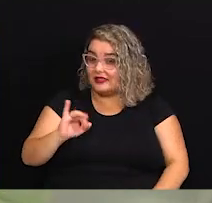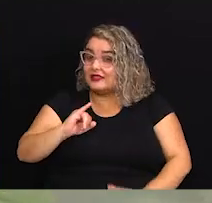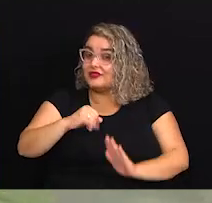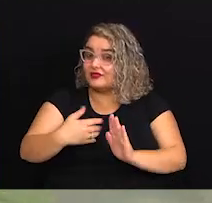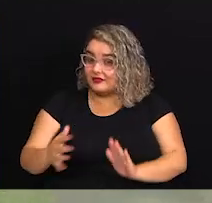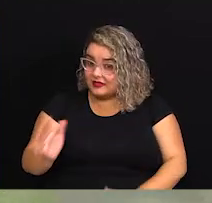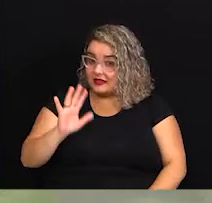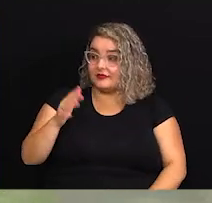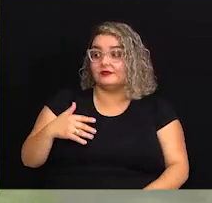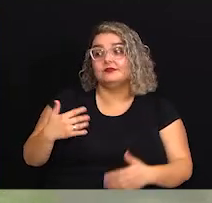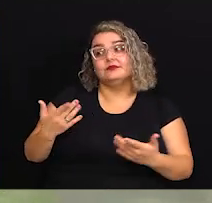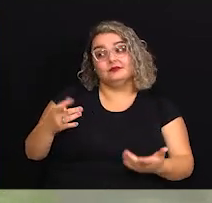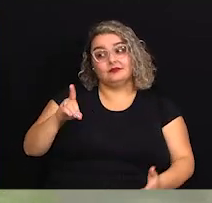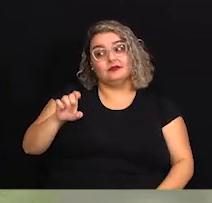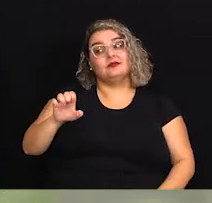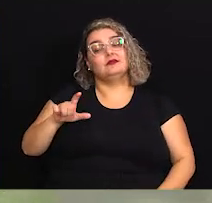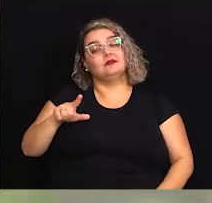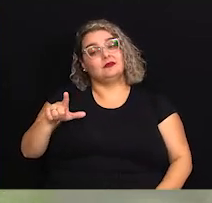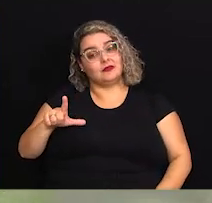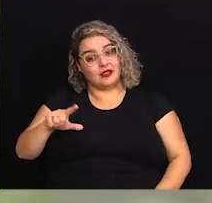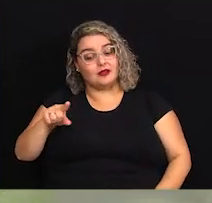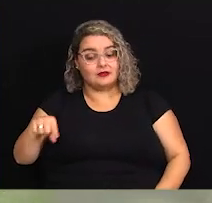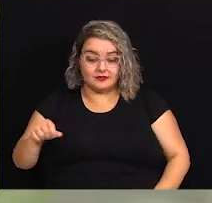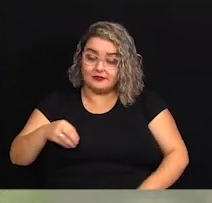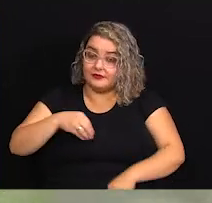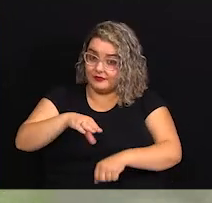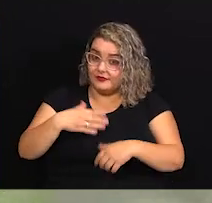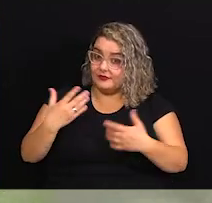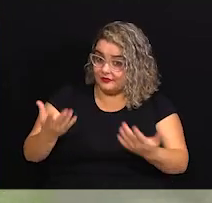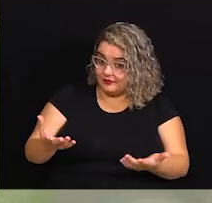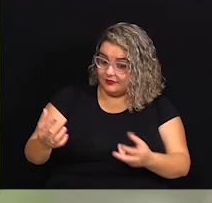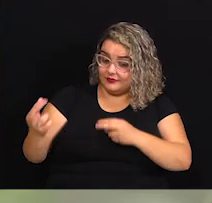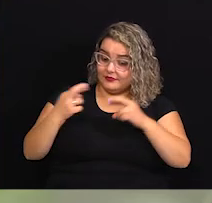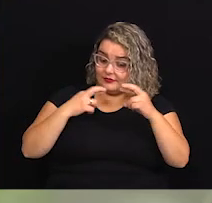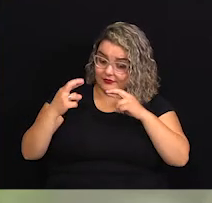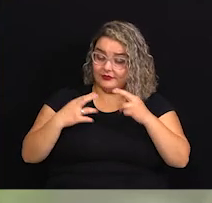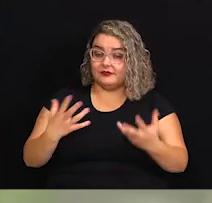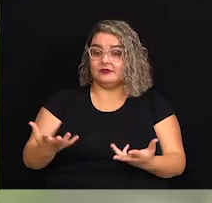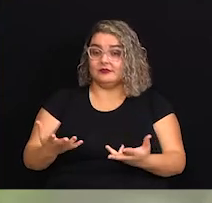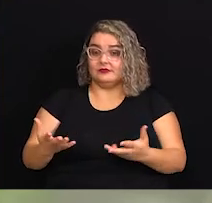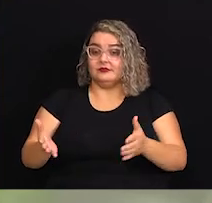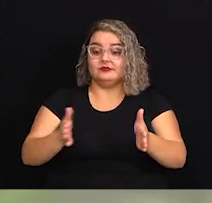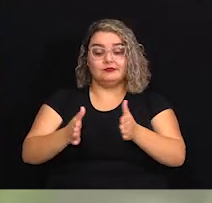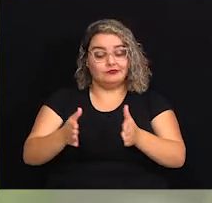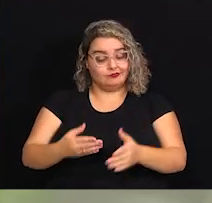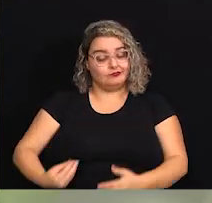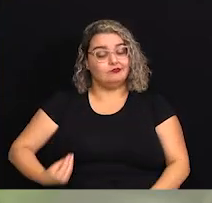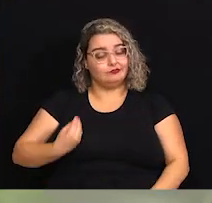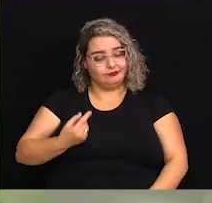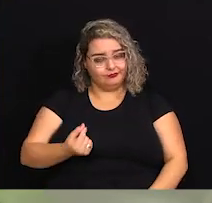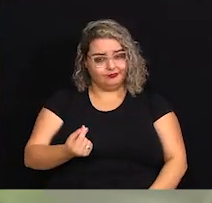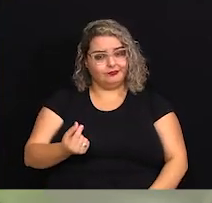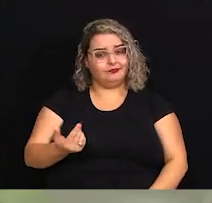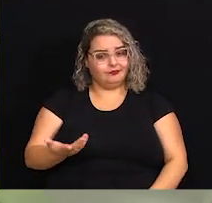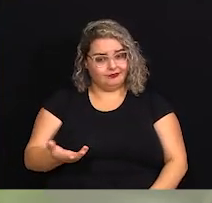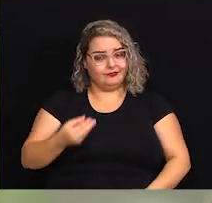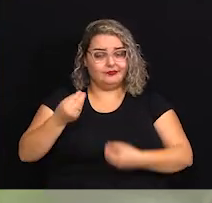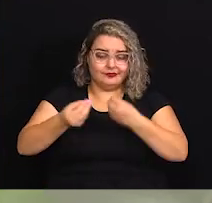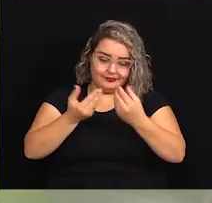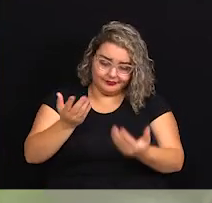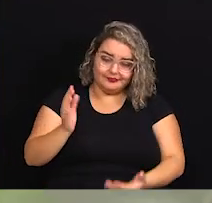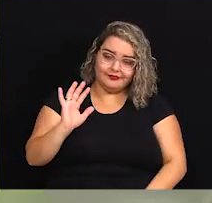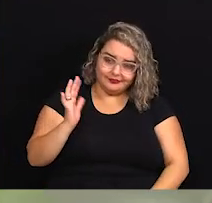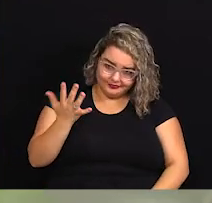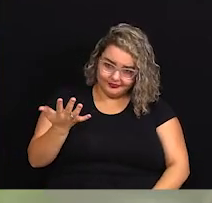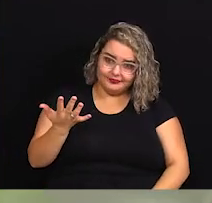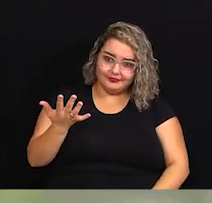altas? Delza deu aí as dicas, você tem que analisar sua situação financeira para ver como é que